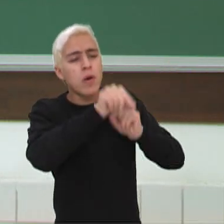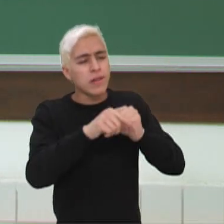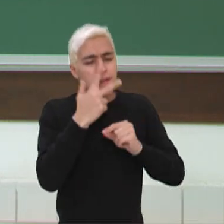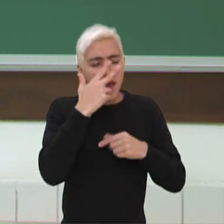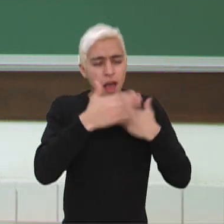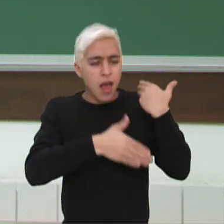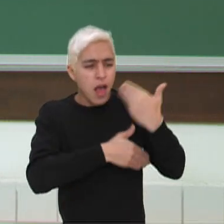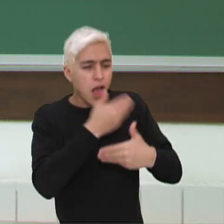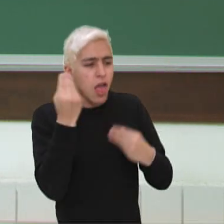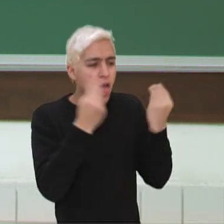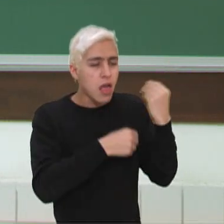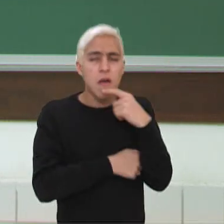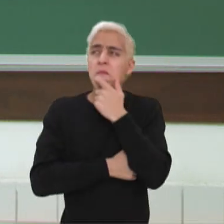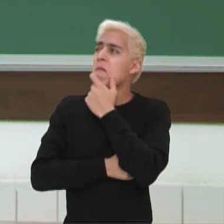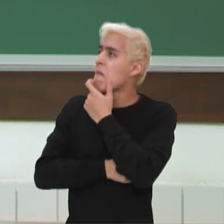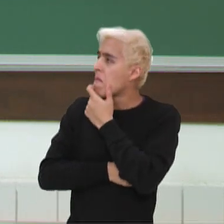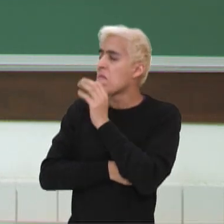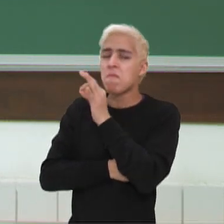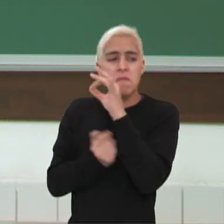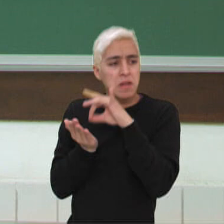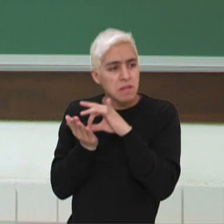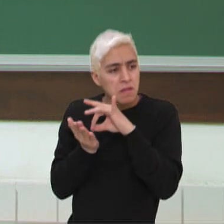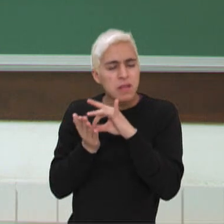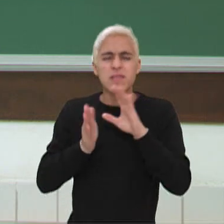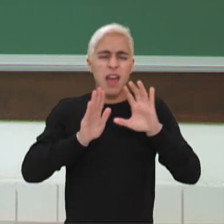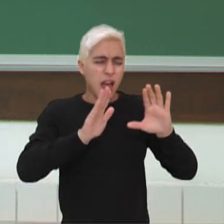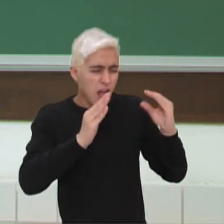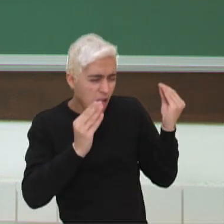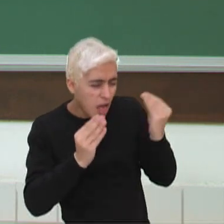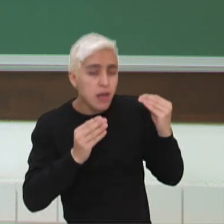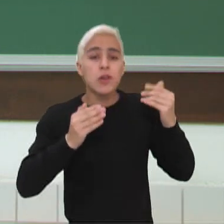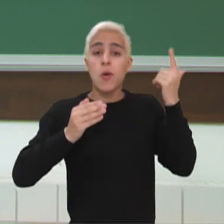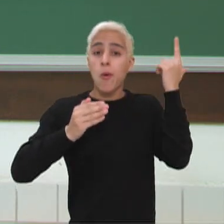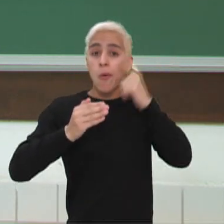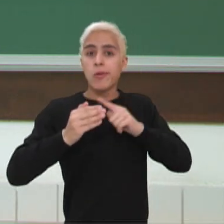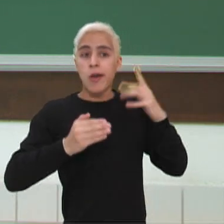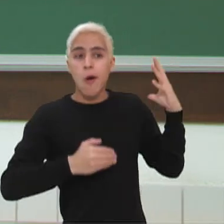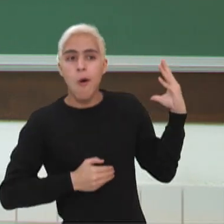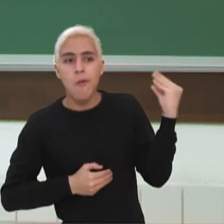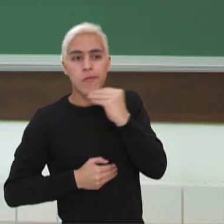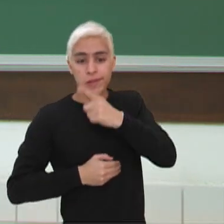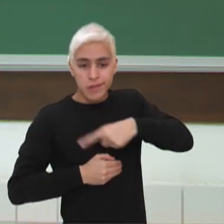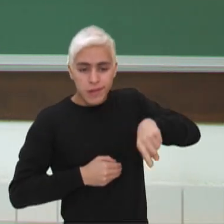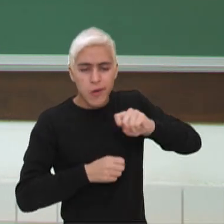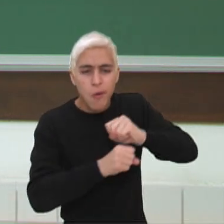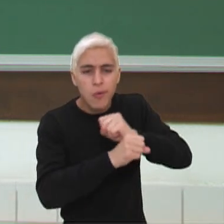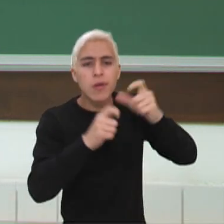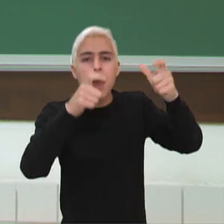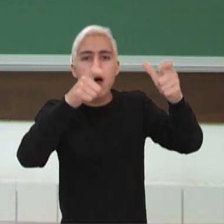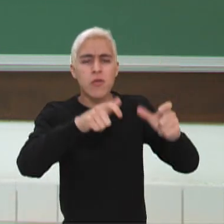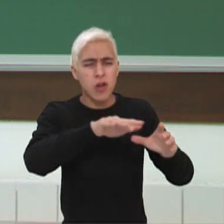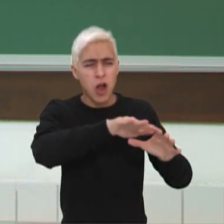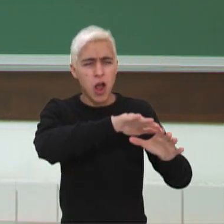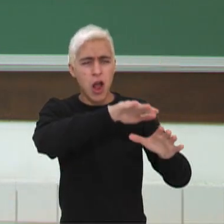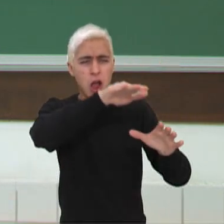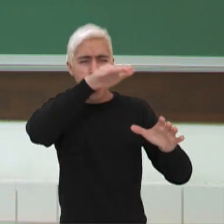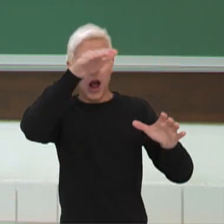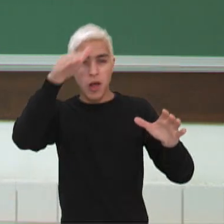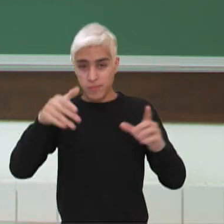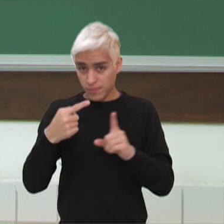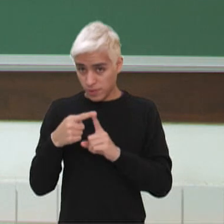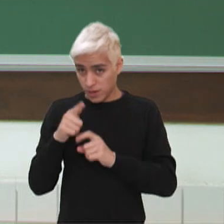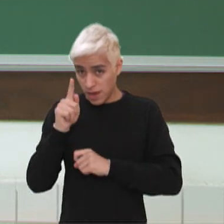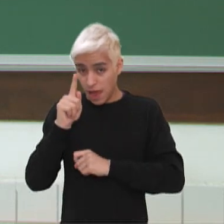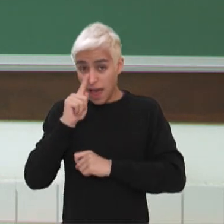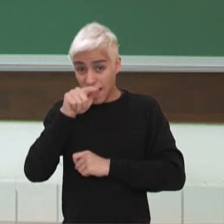atenienses a construir esse templo magnífico. Tá? E ele ficou no topo mais alto da cidade. Lembra? A Grécia, a